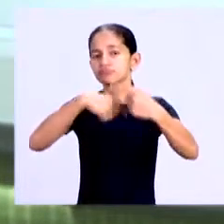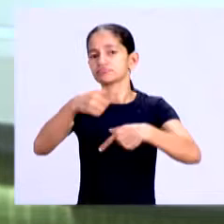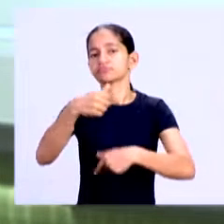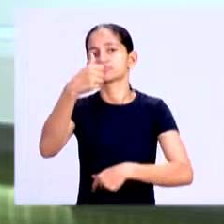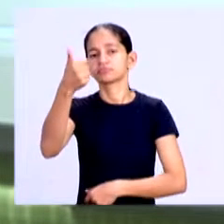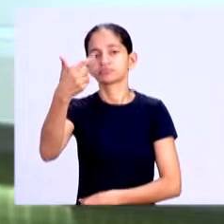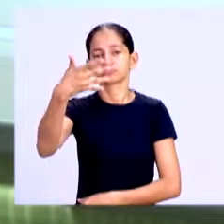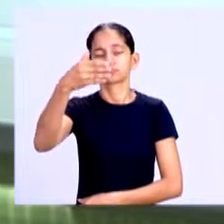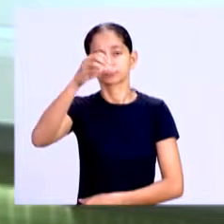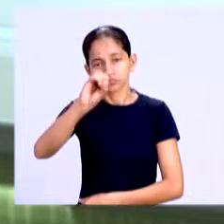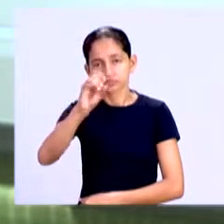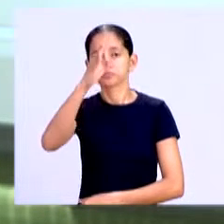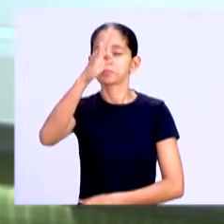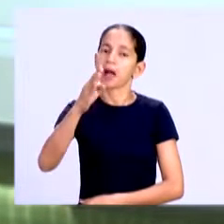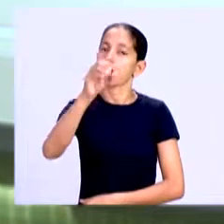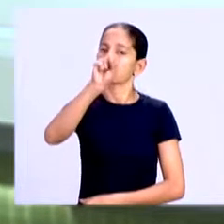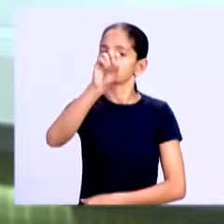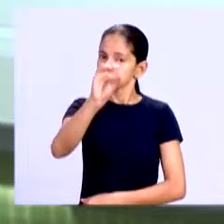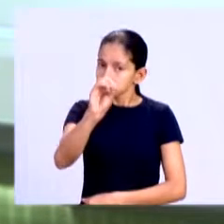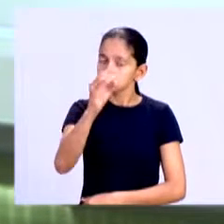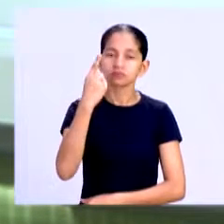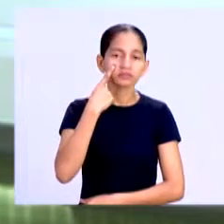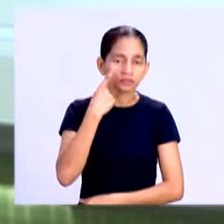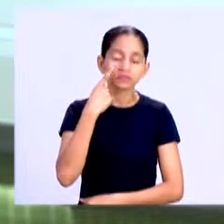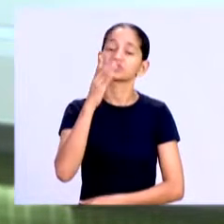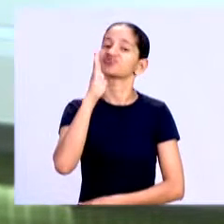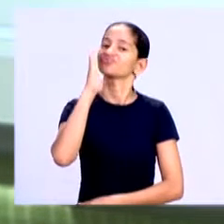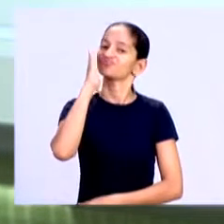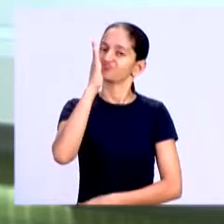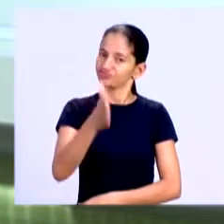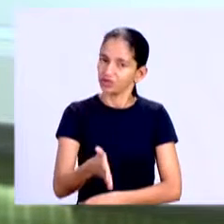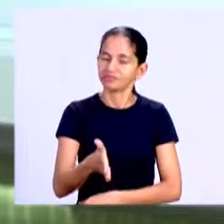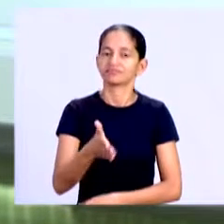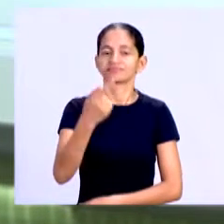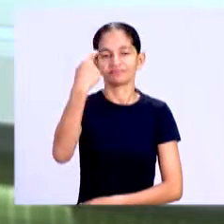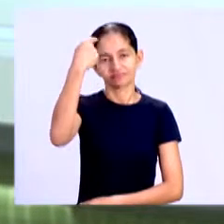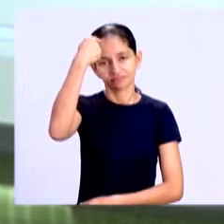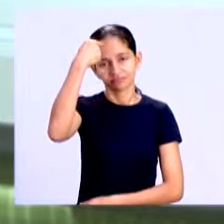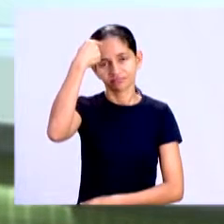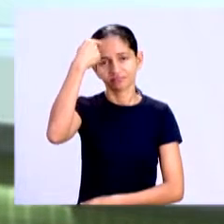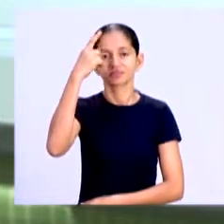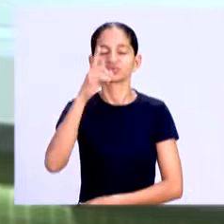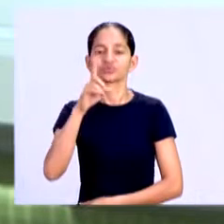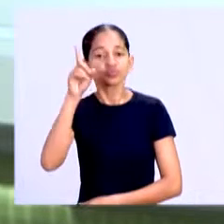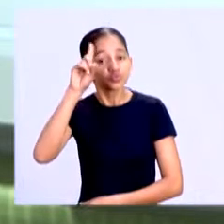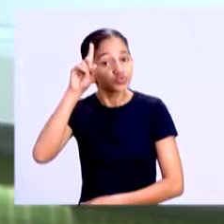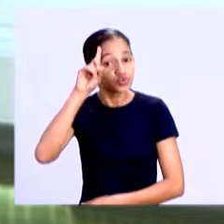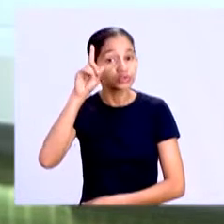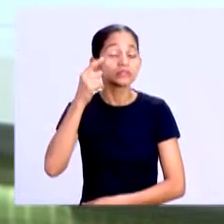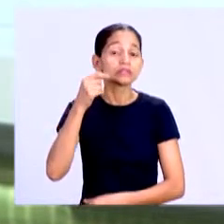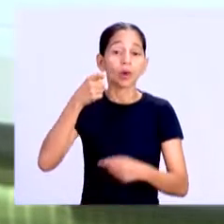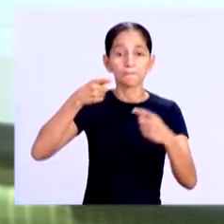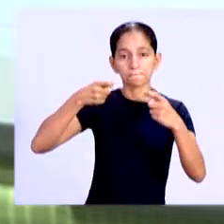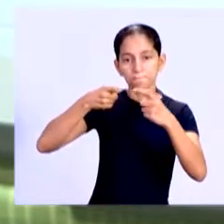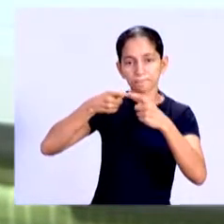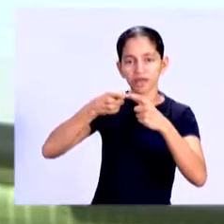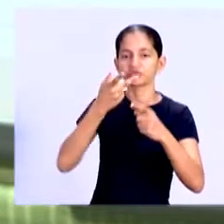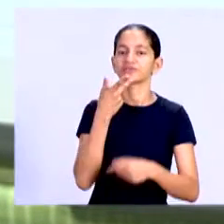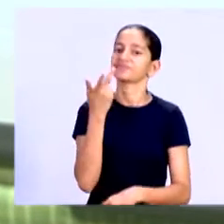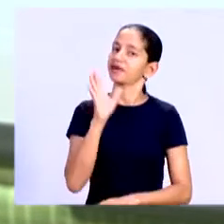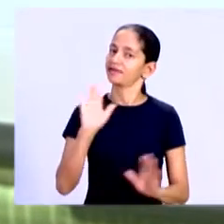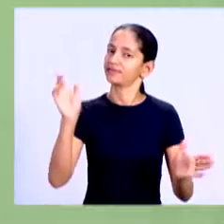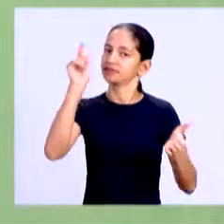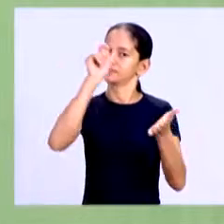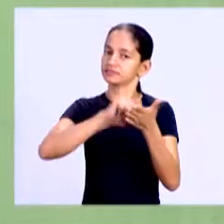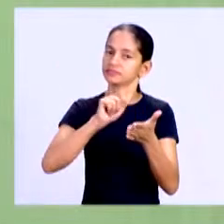ou 140/90, ela já é considerada hipertensa, mas isso é só o médico que pode